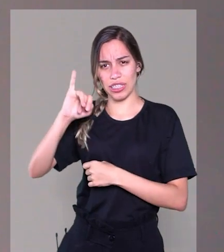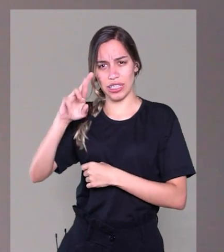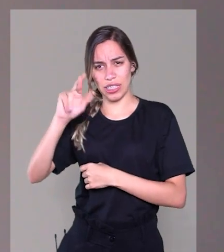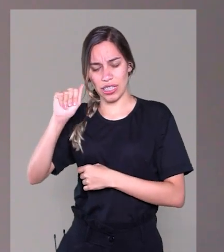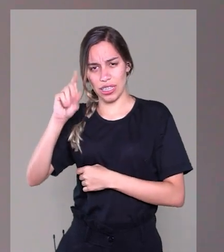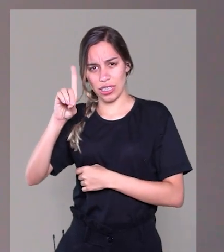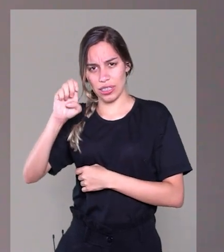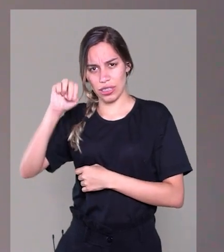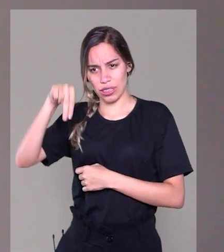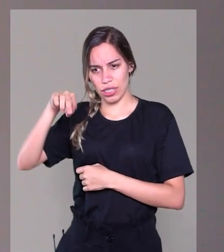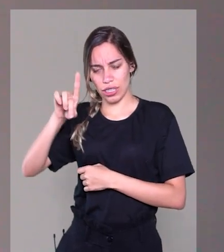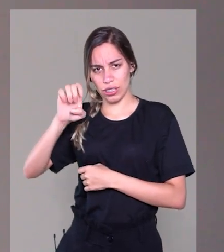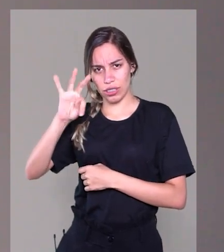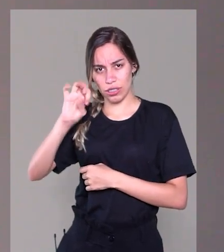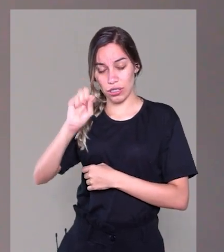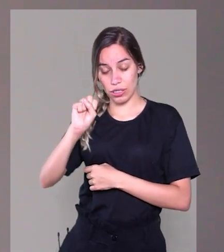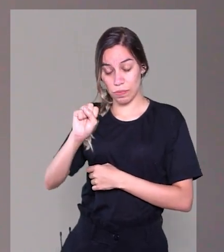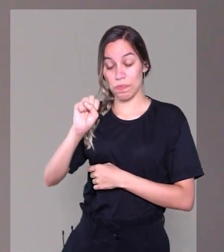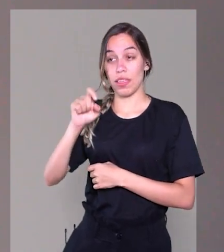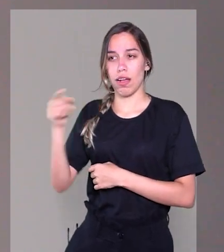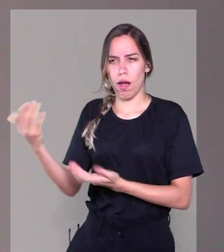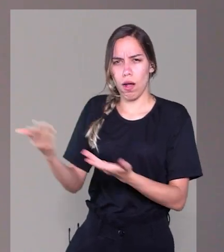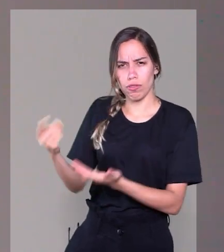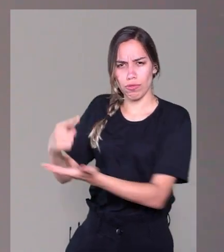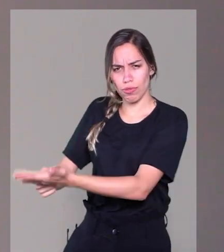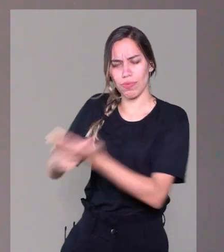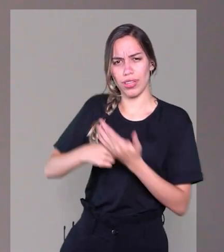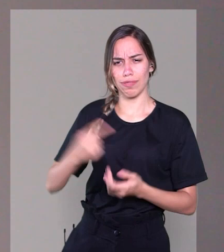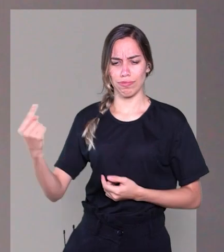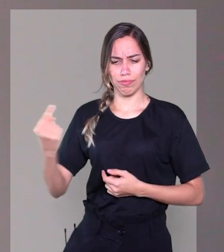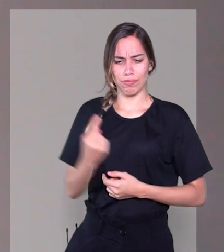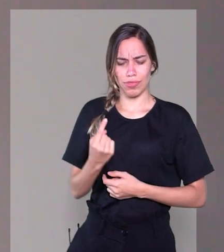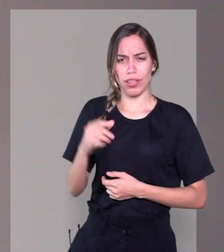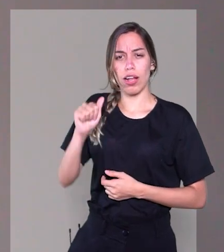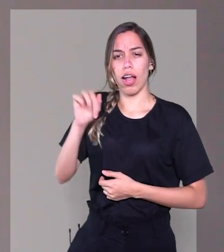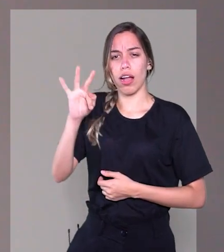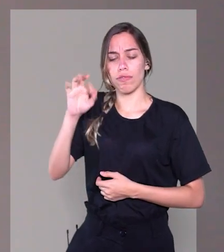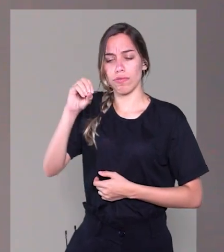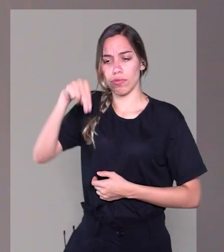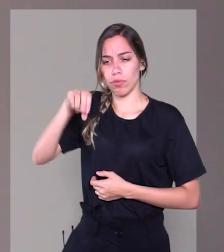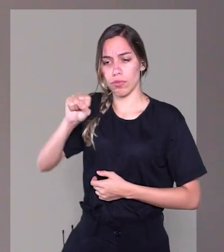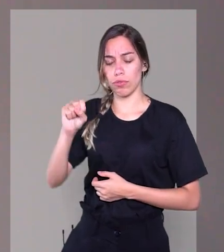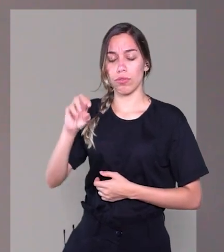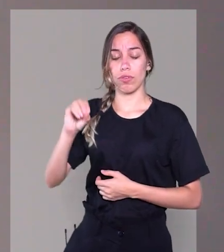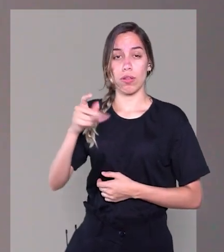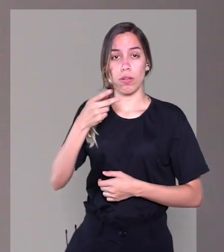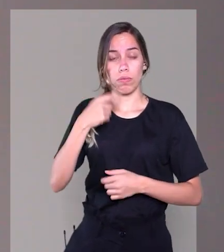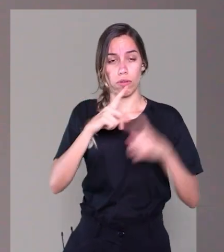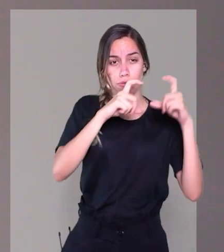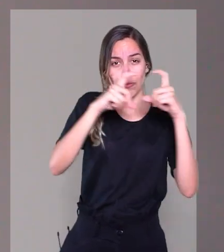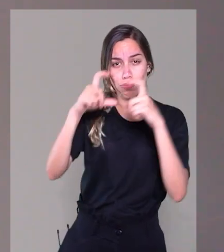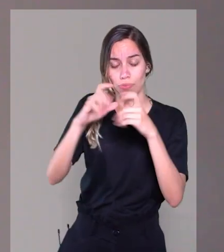um homem branco, de cabelos grisalhos e sem barba. Ele veste uma camisa de frio cinza escuro e uma calça preta